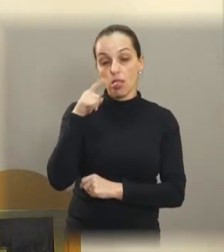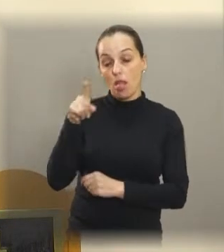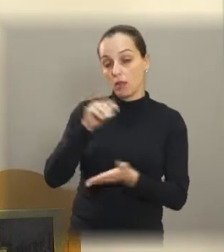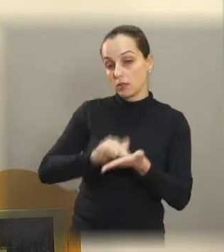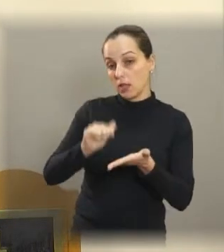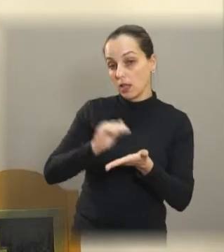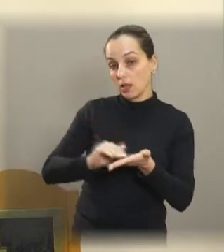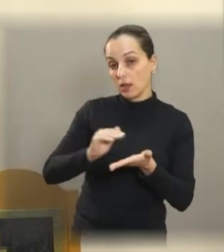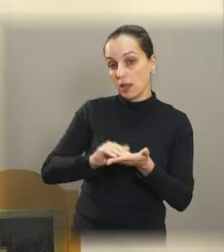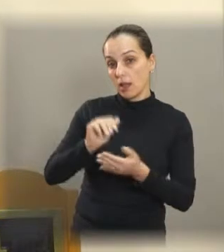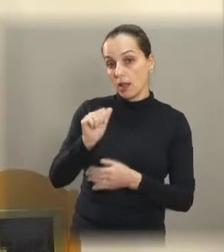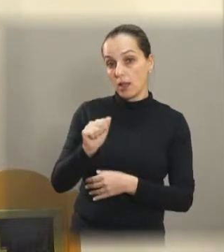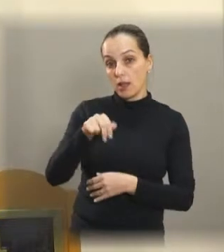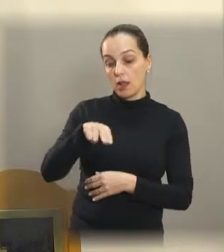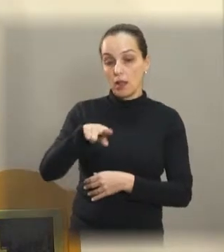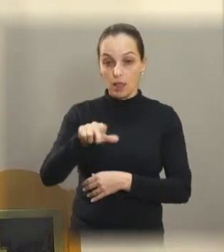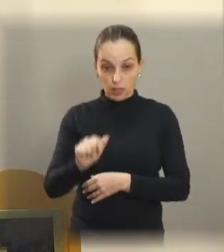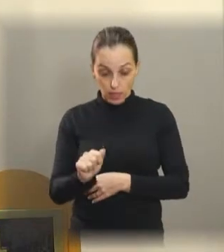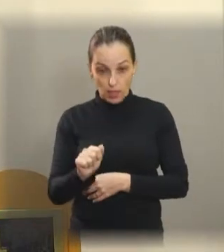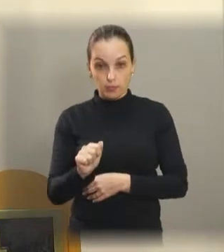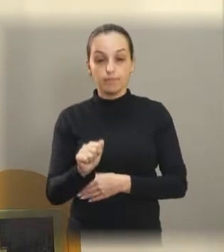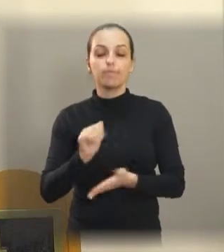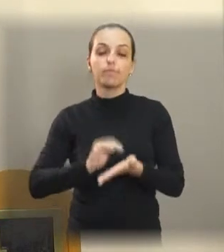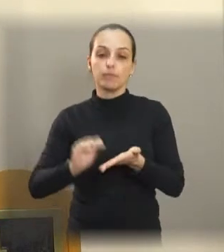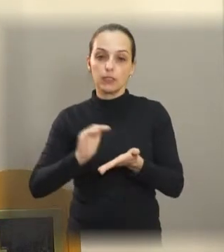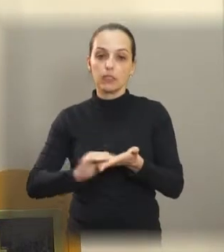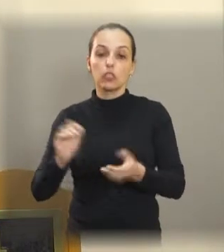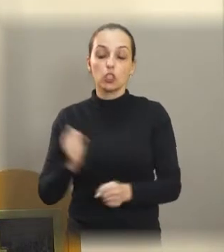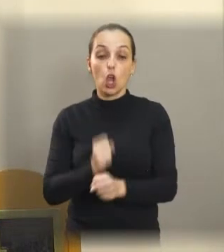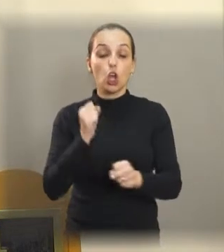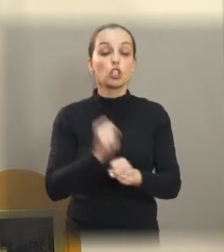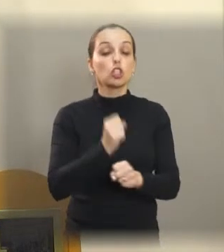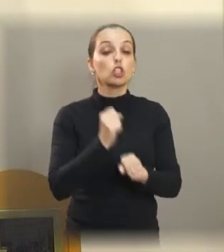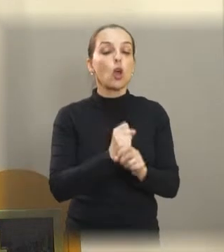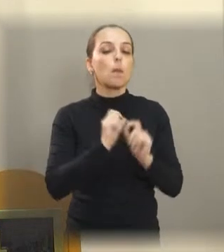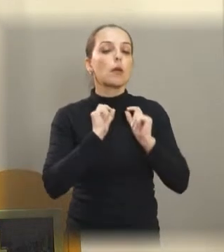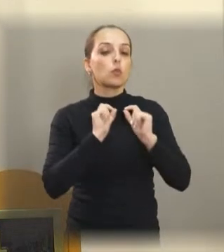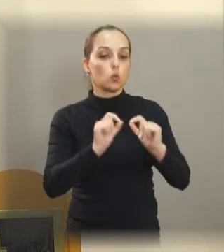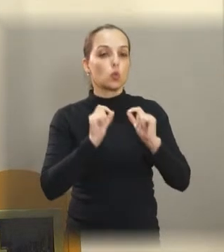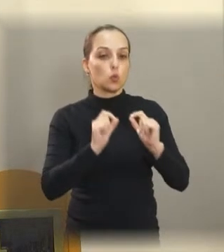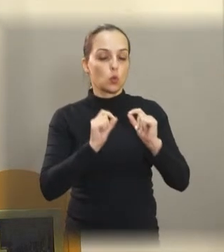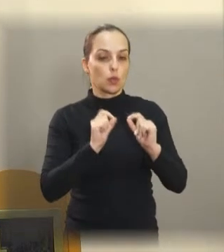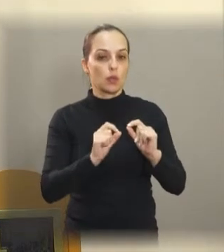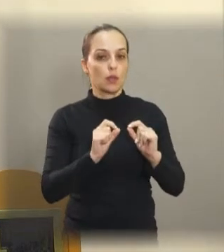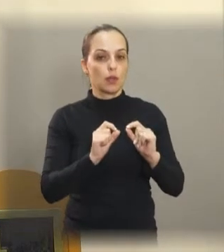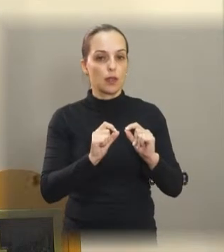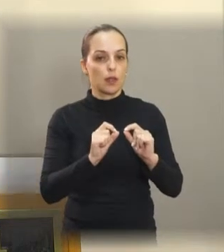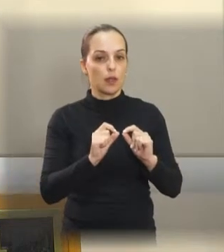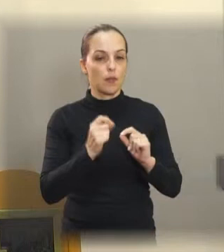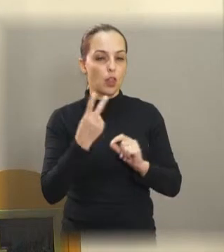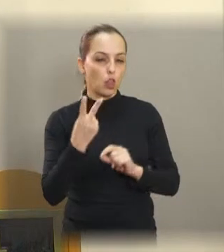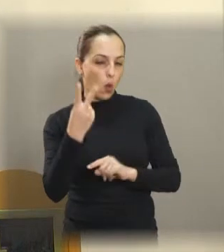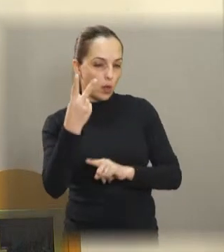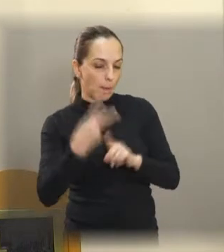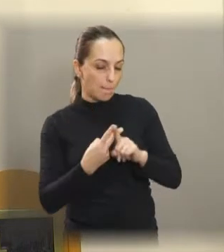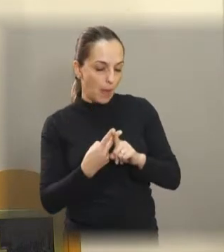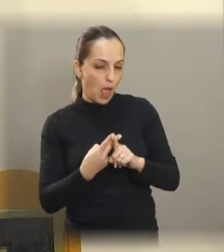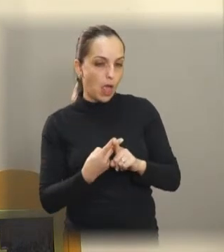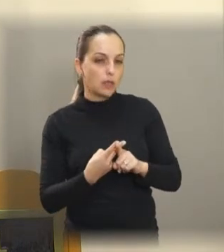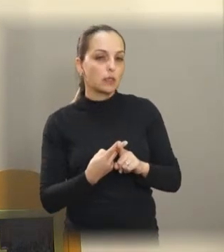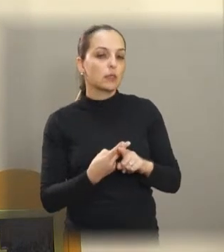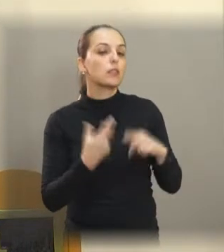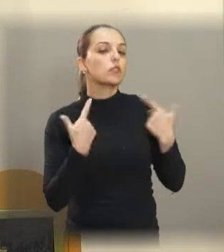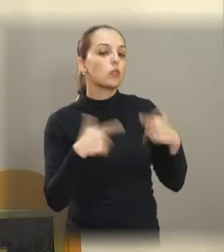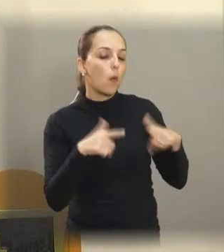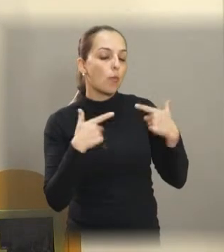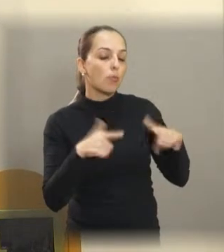secretária Ana Padilha, secretária de Obras, que há quase 2 meses está